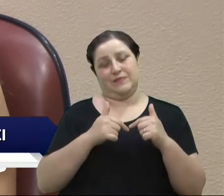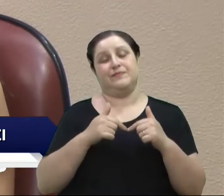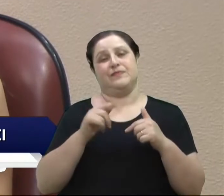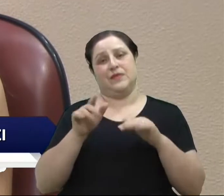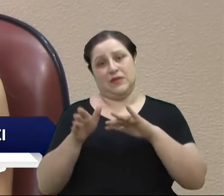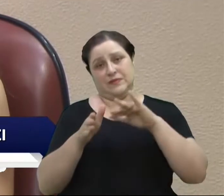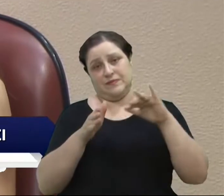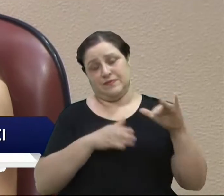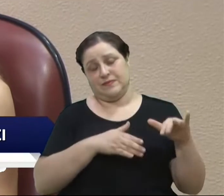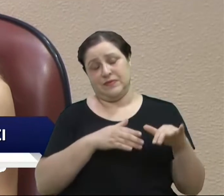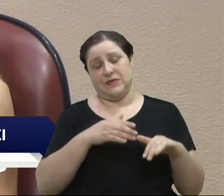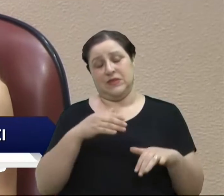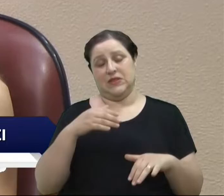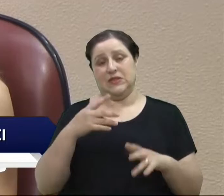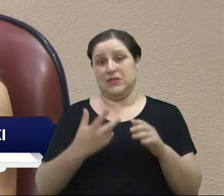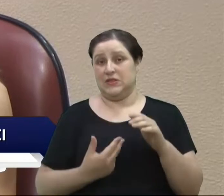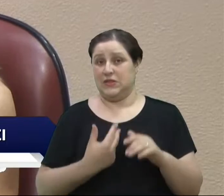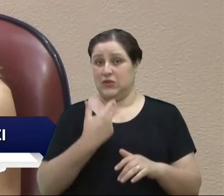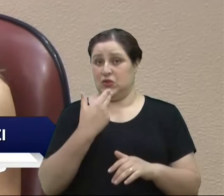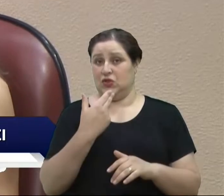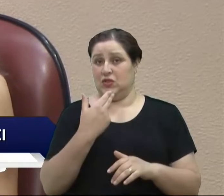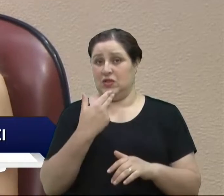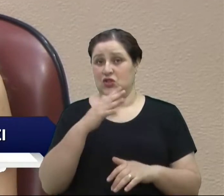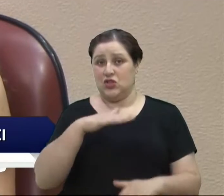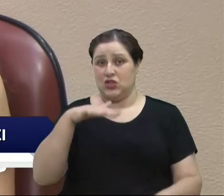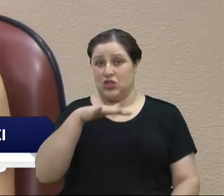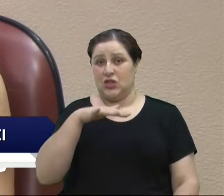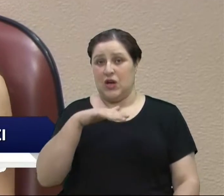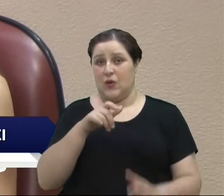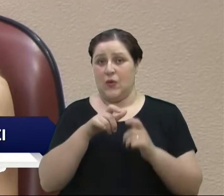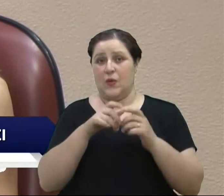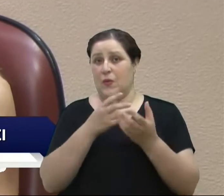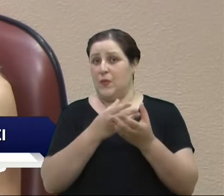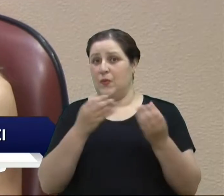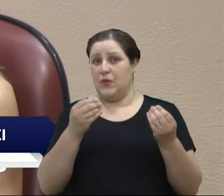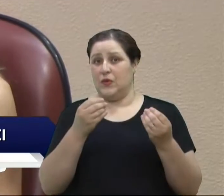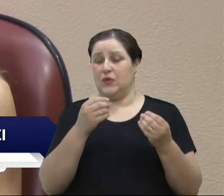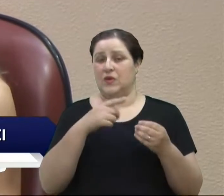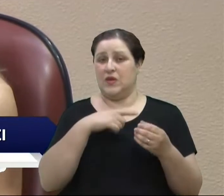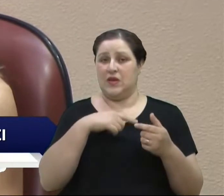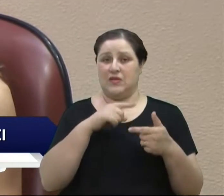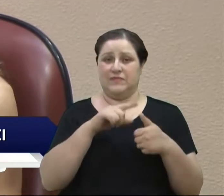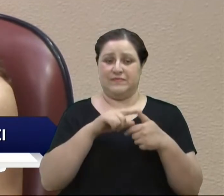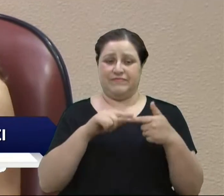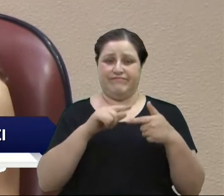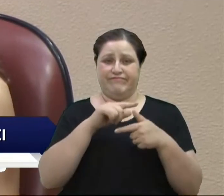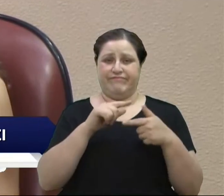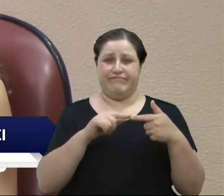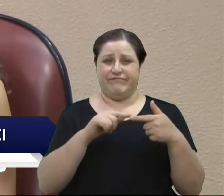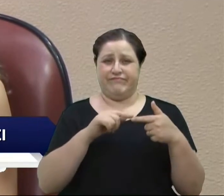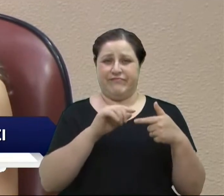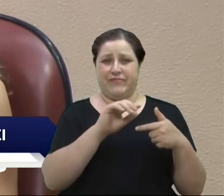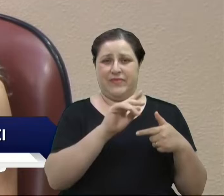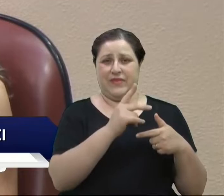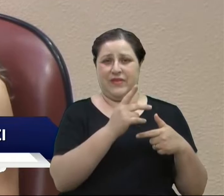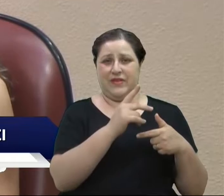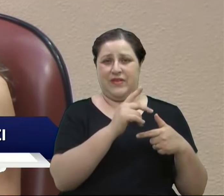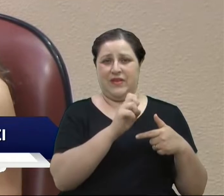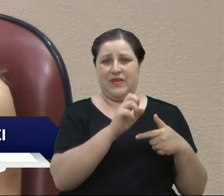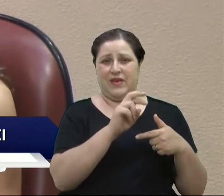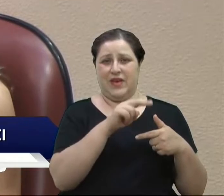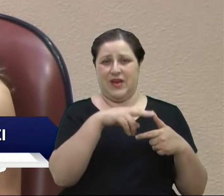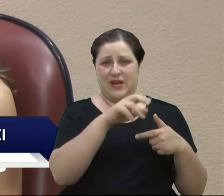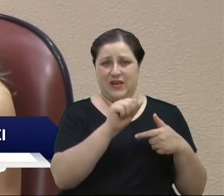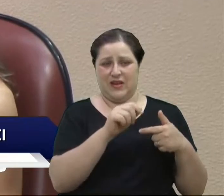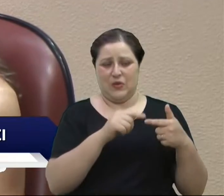são principalmente cirurgias de hérnia ou colicistectomia, que são procedimentos que, via de regra, podem aguardar.